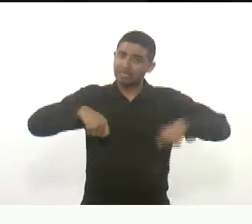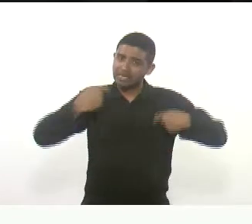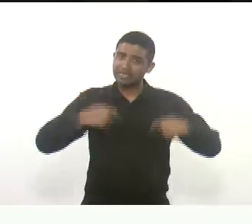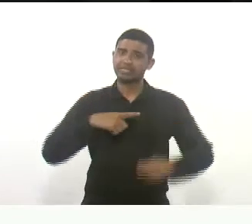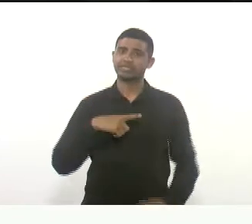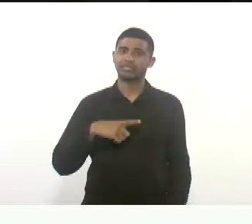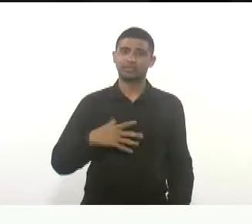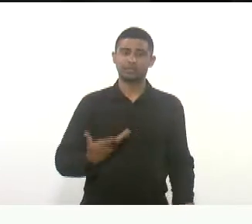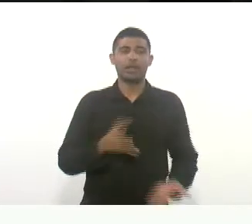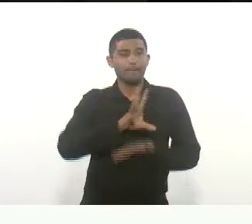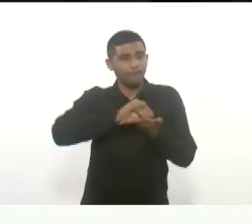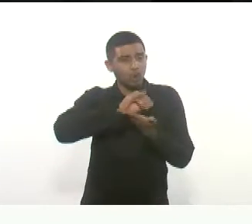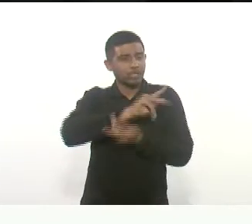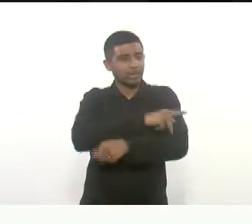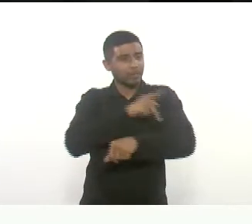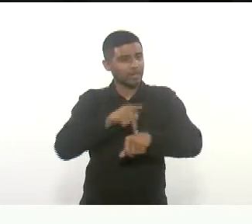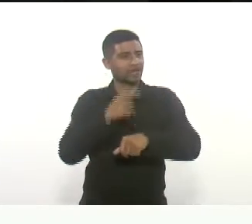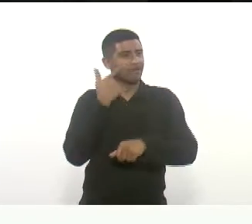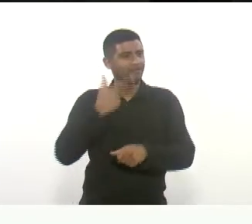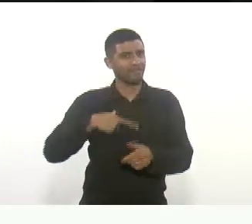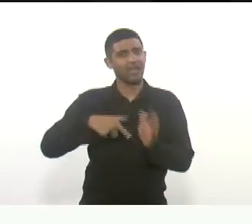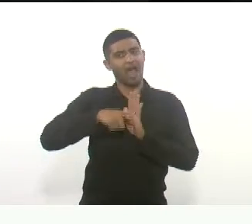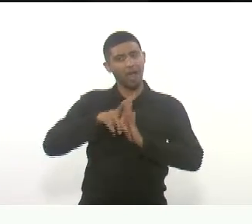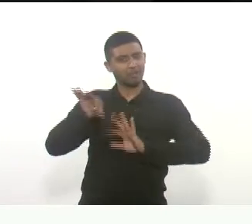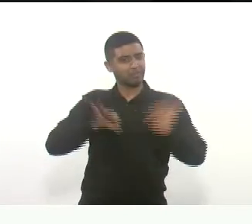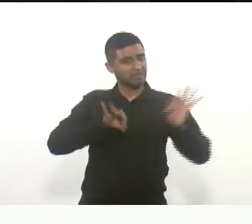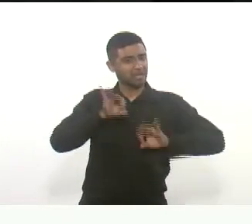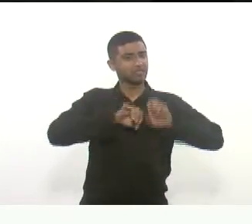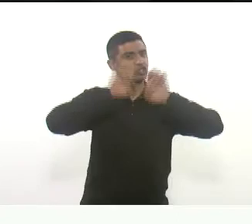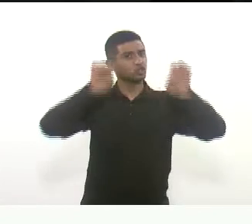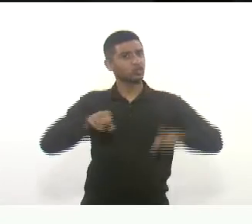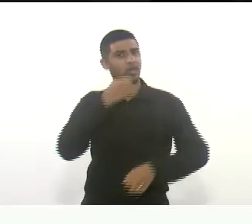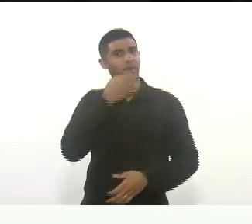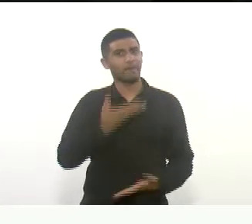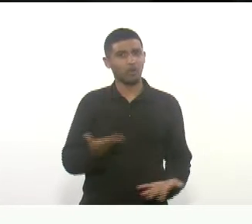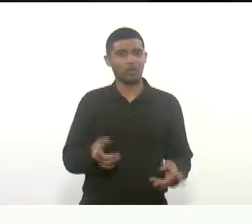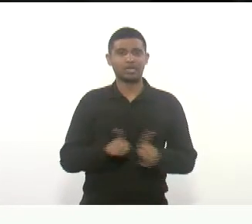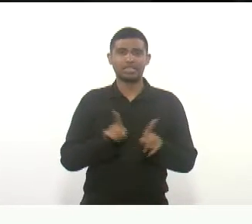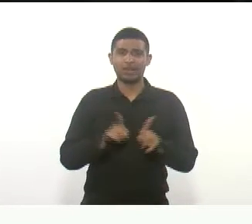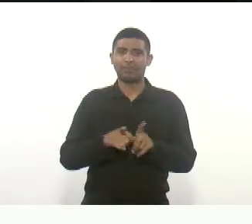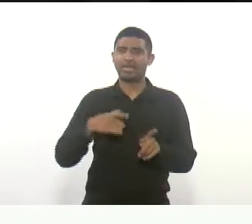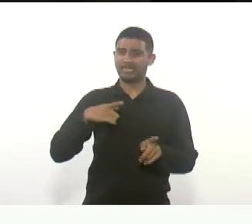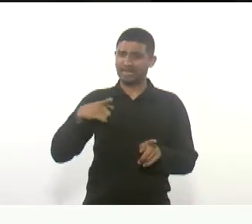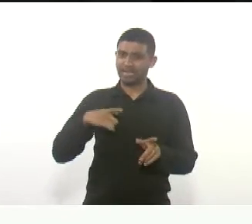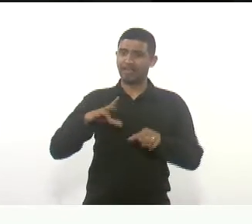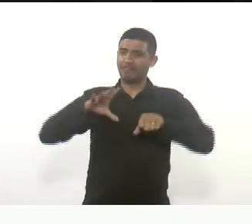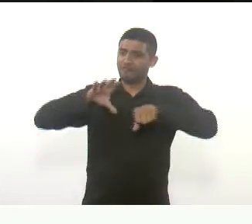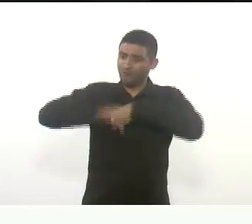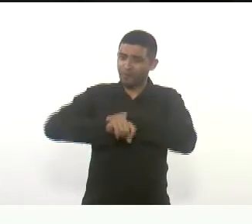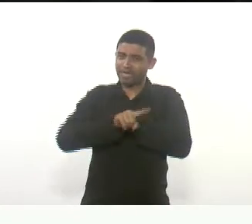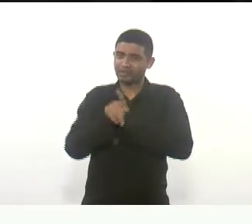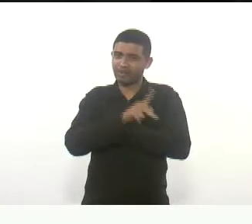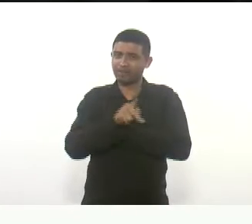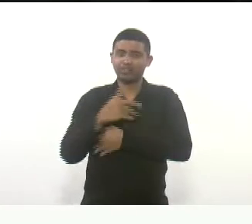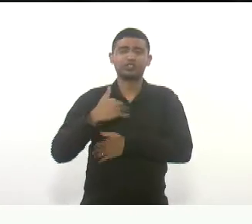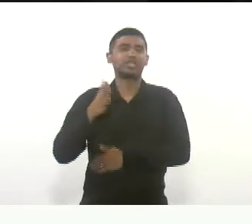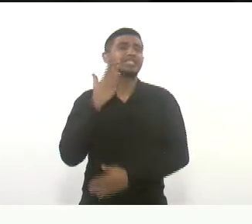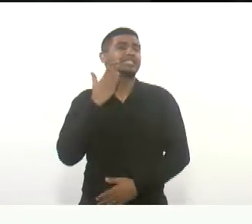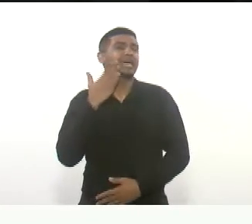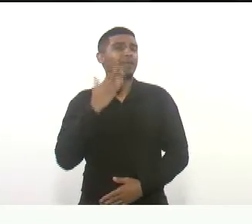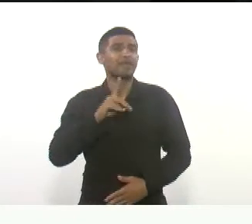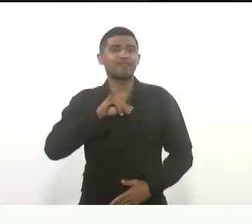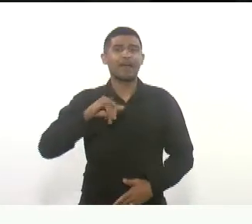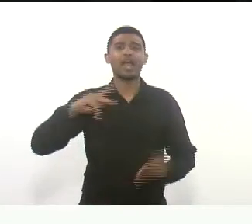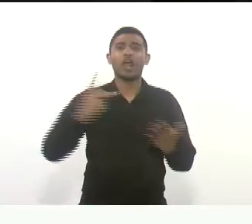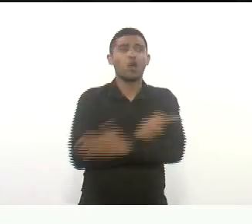tem que ser um modelo pedagógico muito bem estruturado. E tem que ter muita formação de professor para o professor saber o que vai